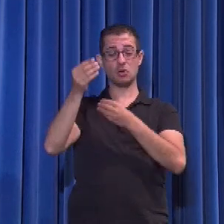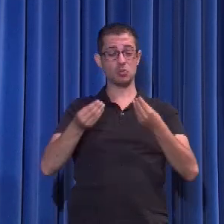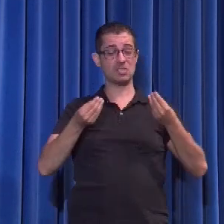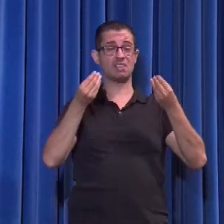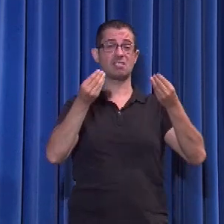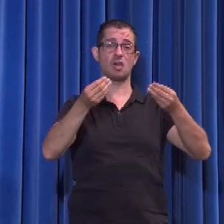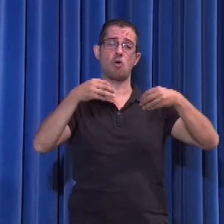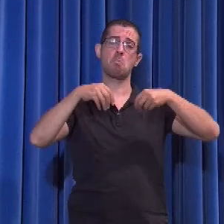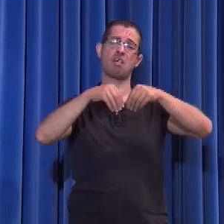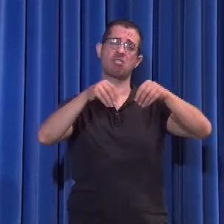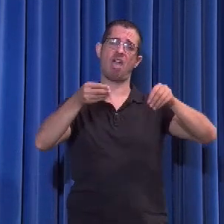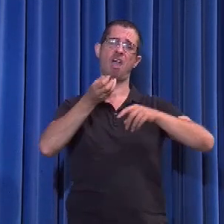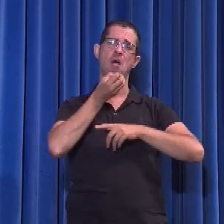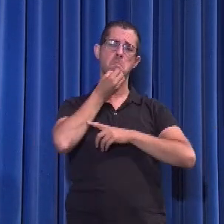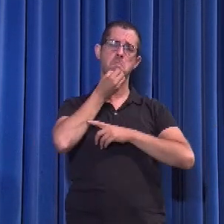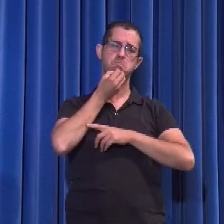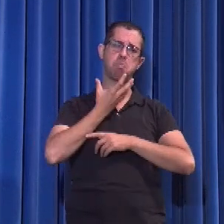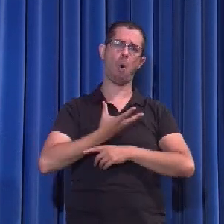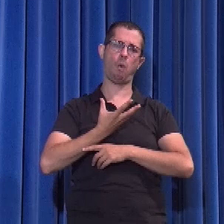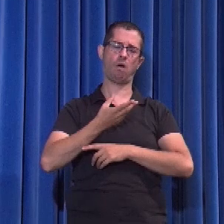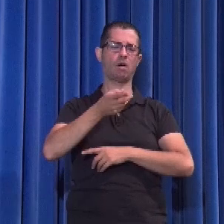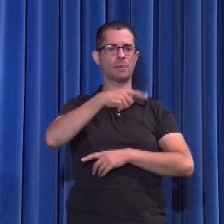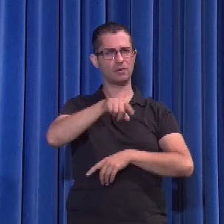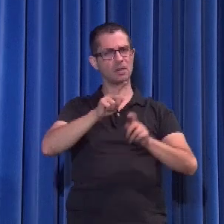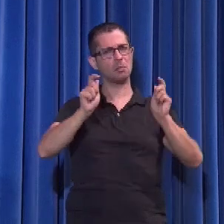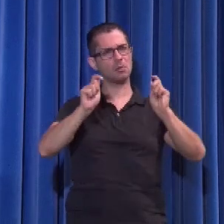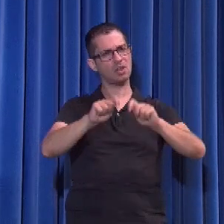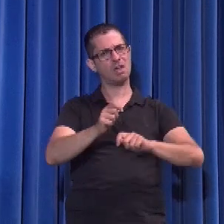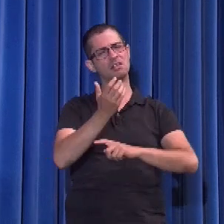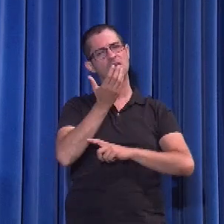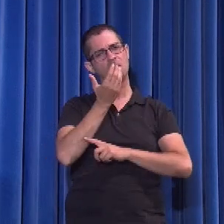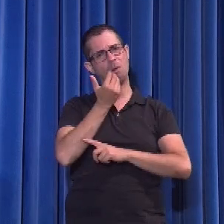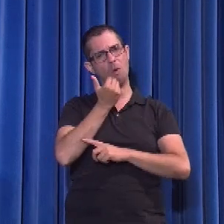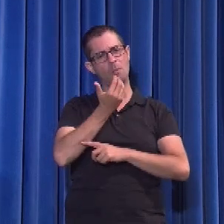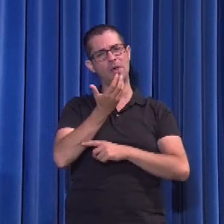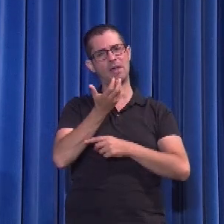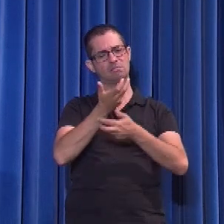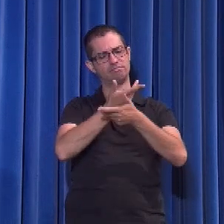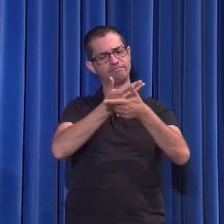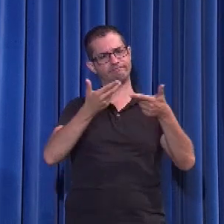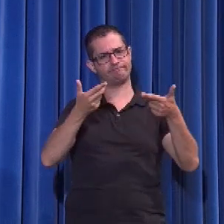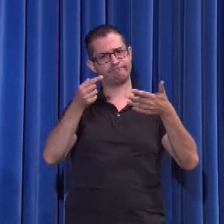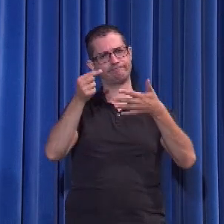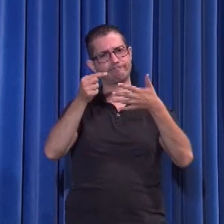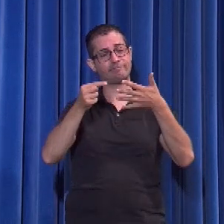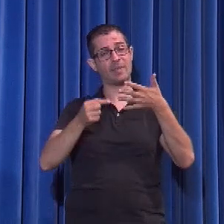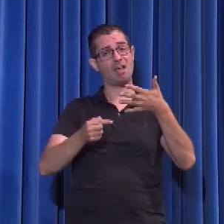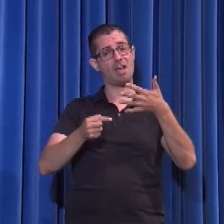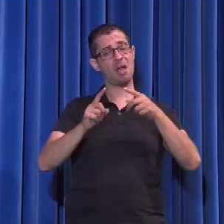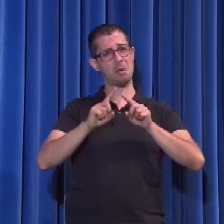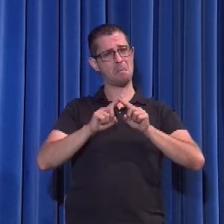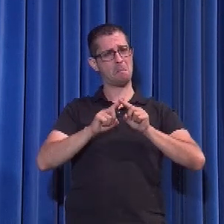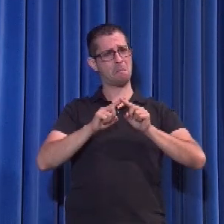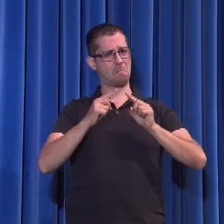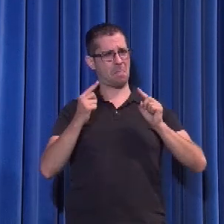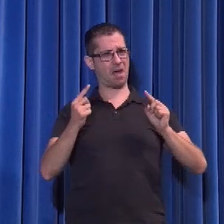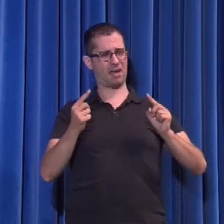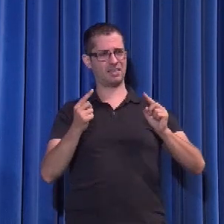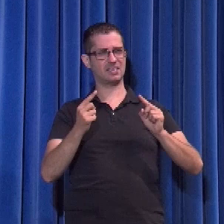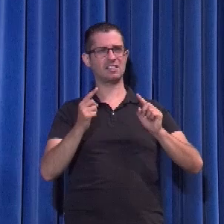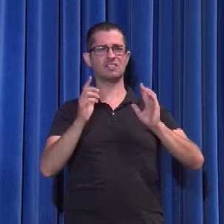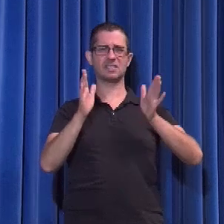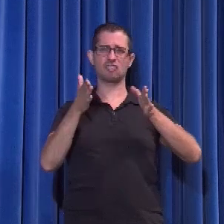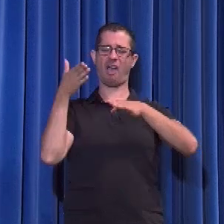fértil, para que comesseis do seu fruto e o seu bem, Mas depois de terdes